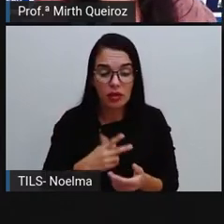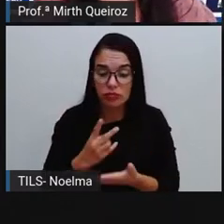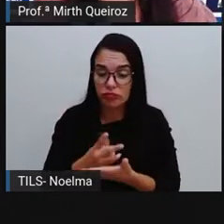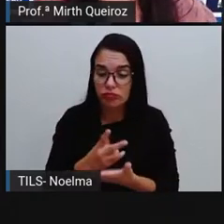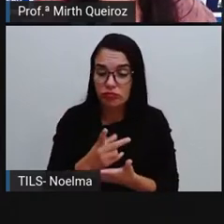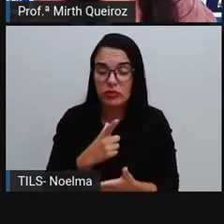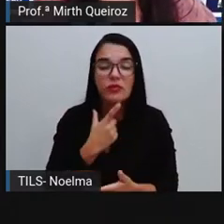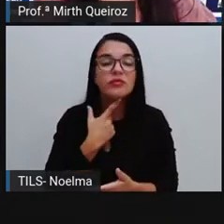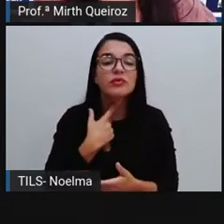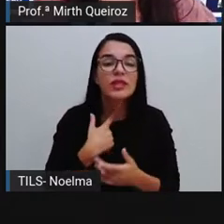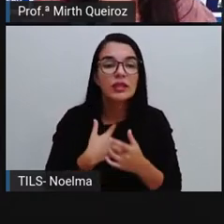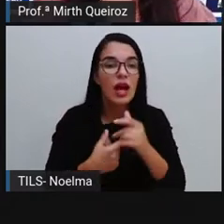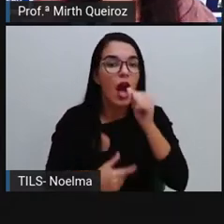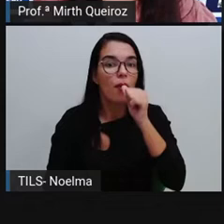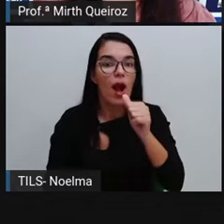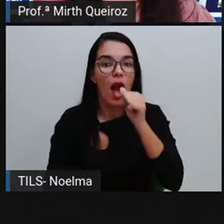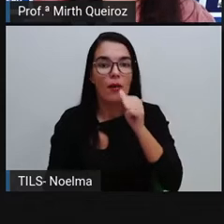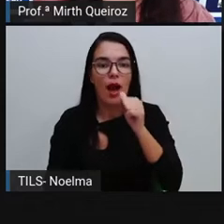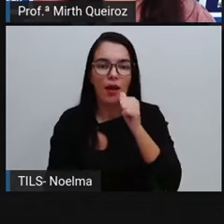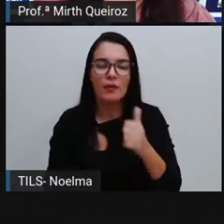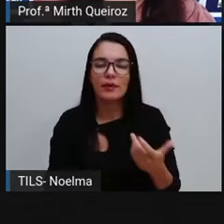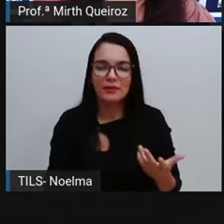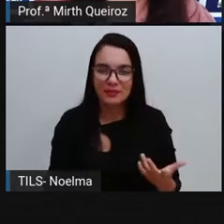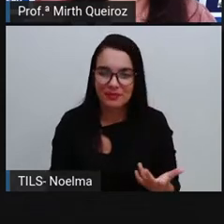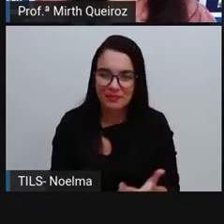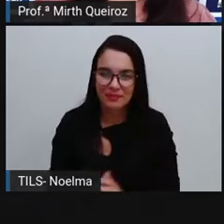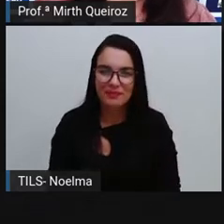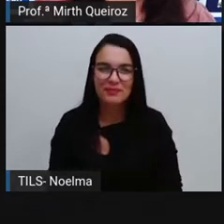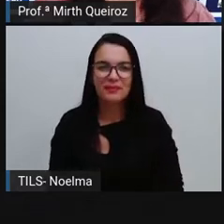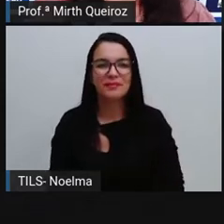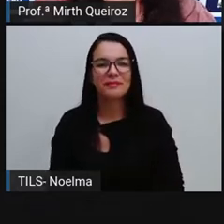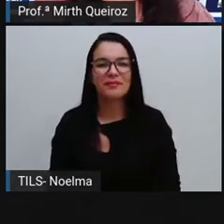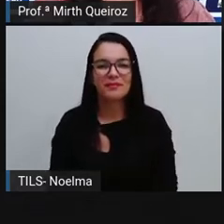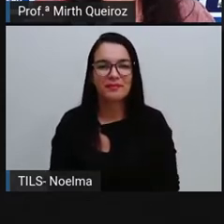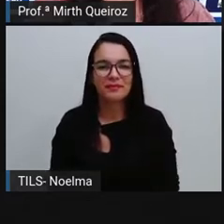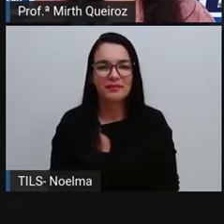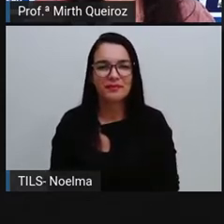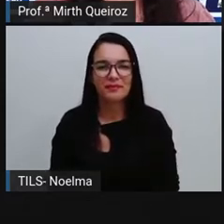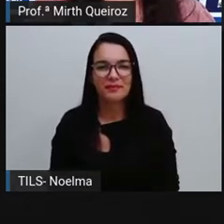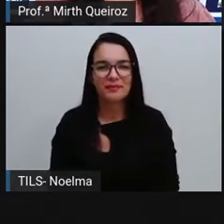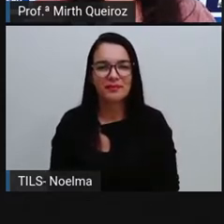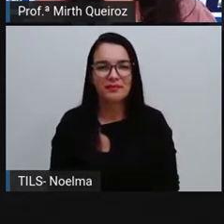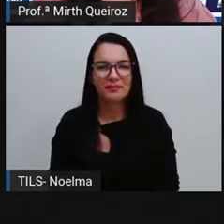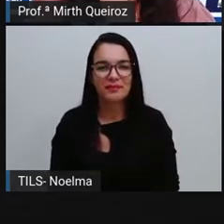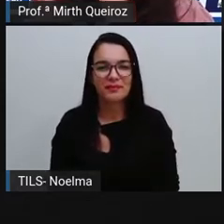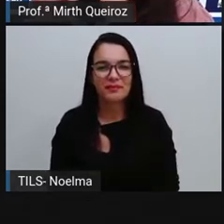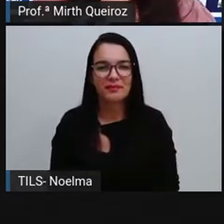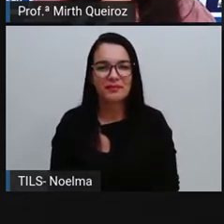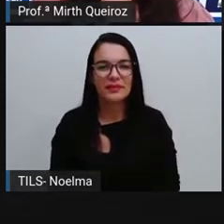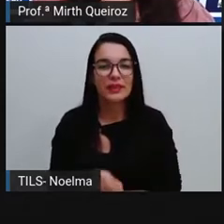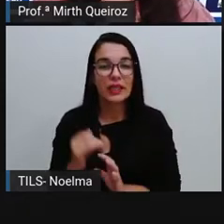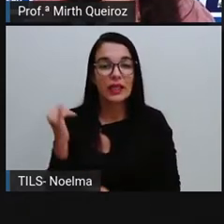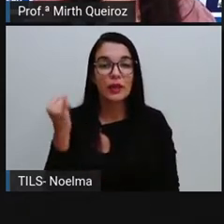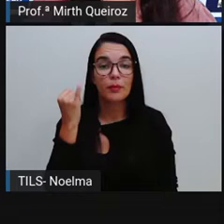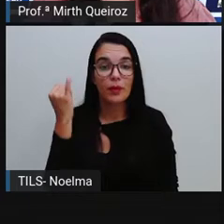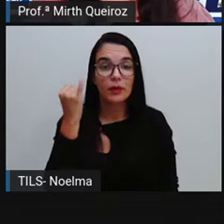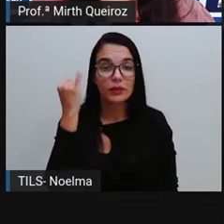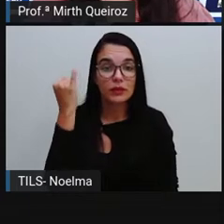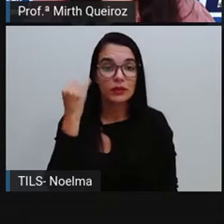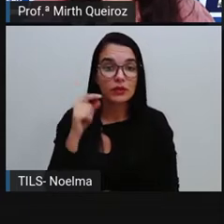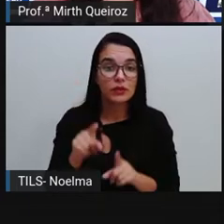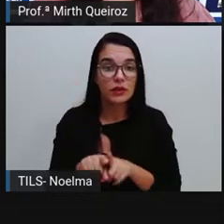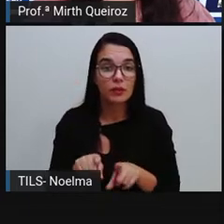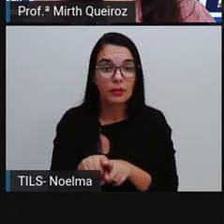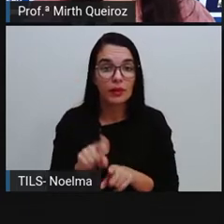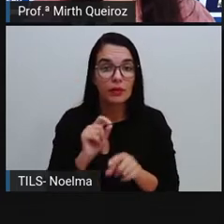poder tentar combater o quê? Essa sede, que vem principalmente por conta aí desse calor. Importante, viu? A gente tem